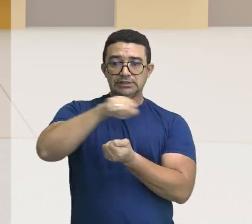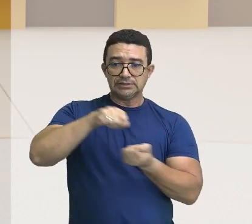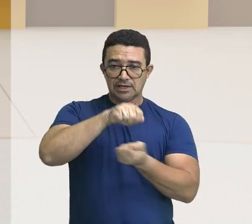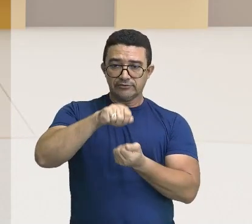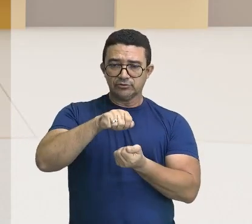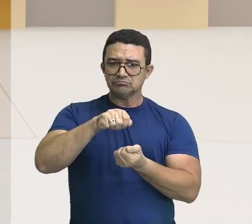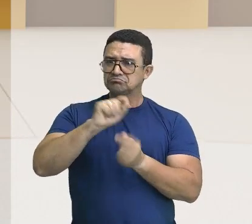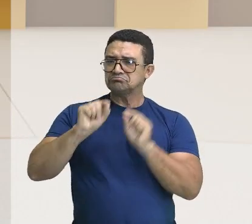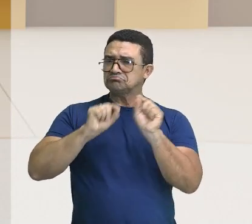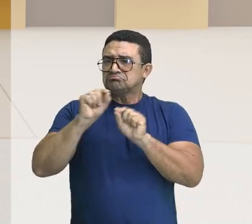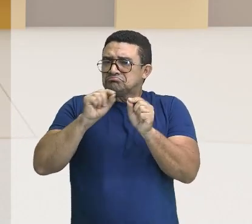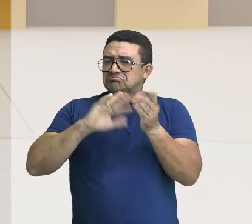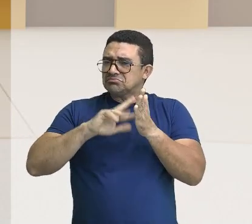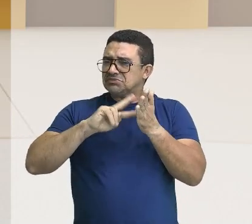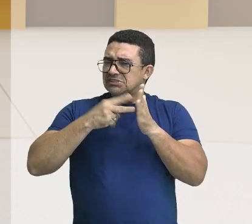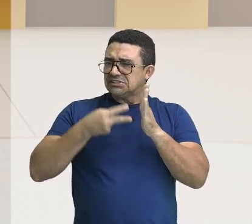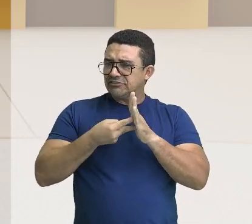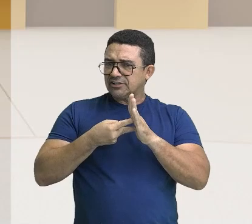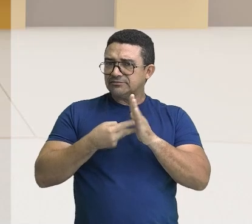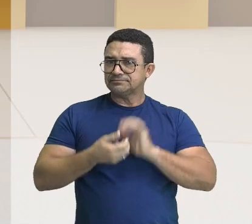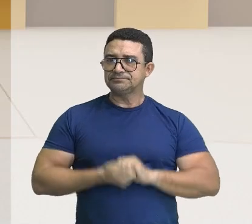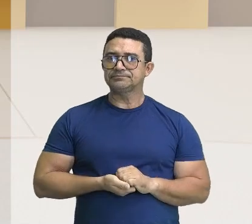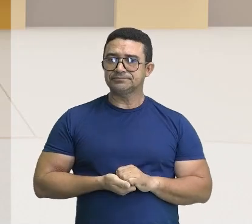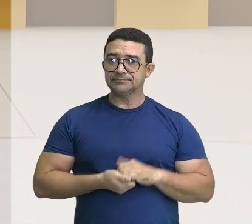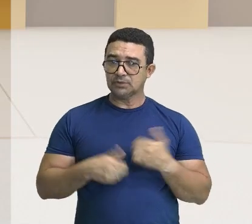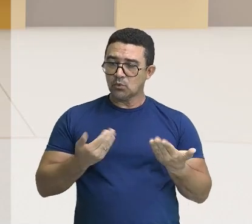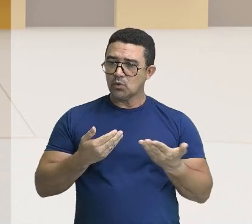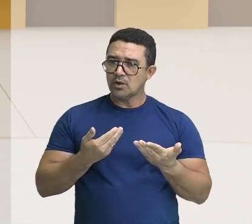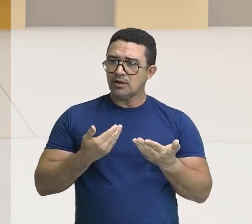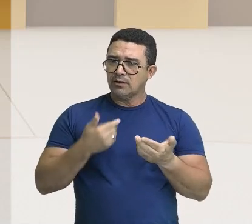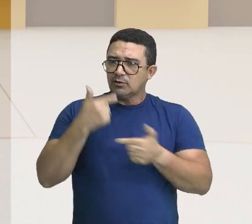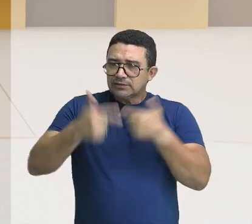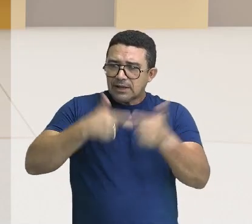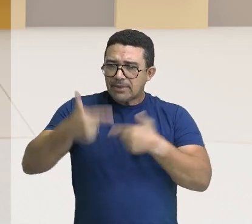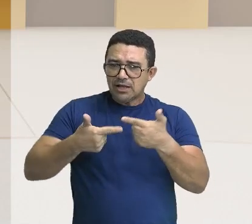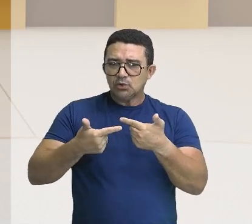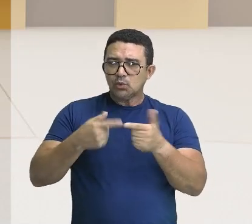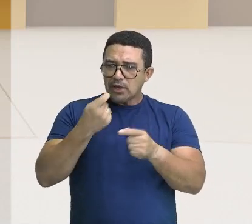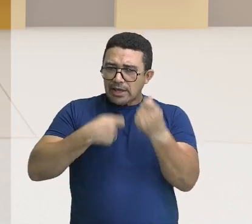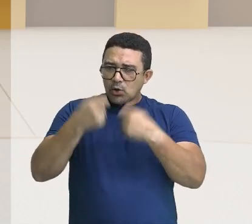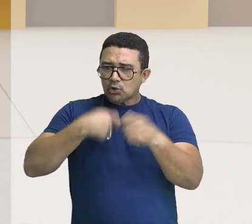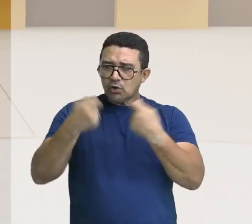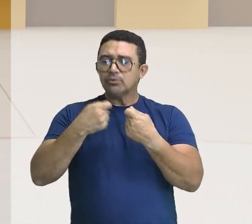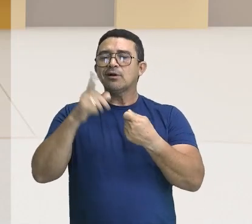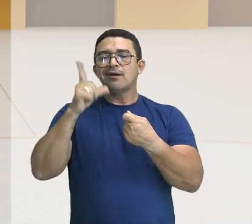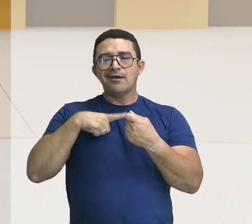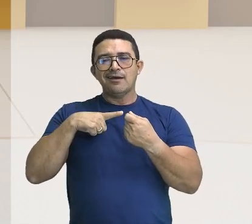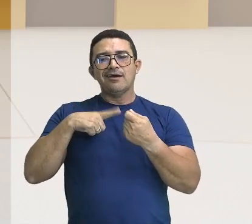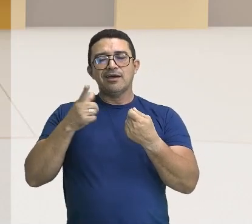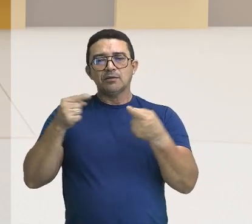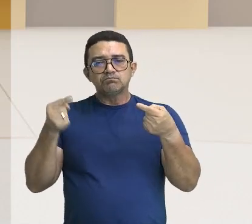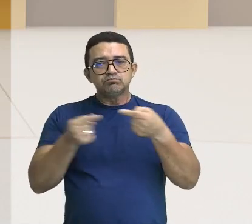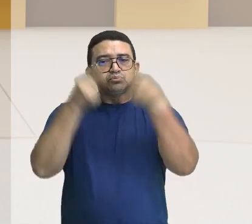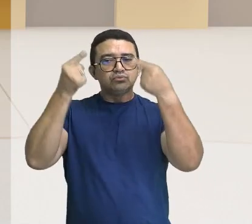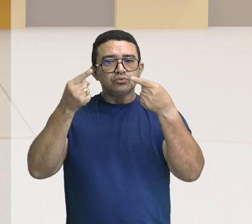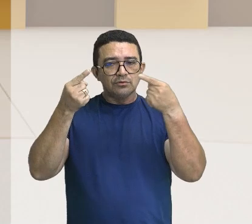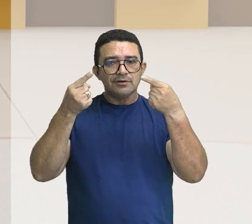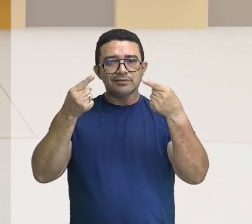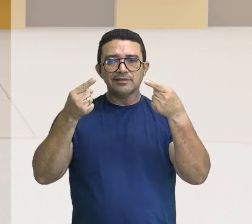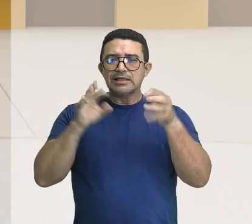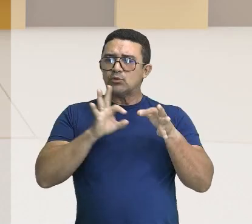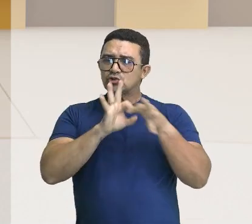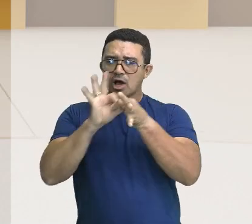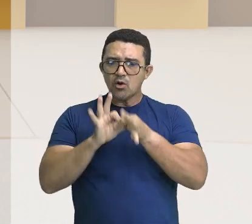O que seria isso? Essas atividades econômicas sustentáveis seriam aquelas que estão em equilíbrio, em harmonia com a natureza. Você